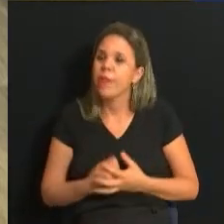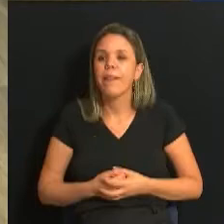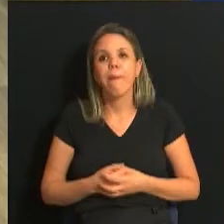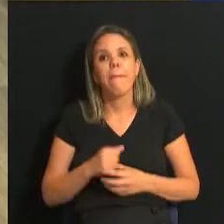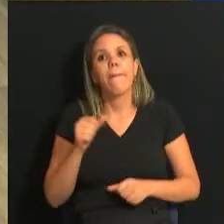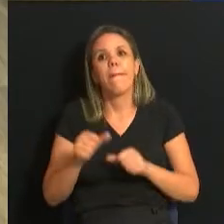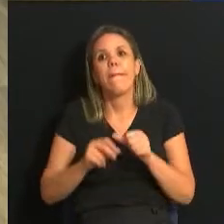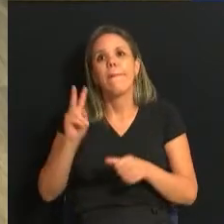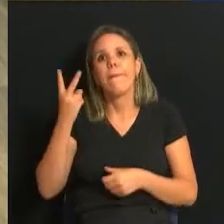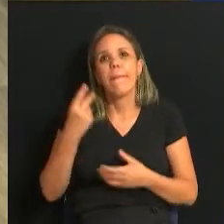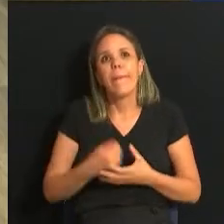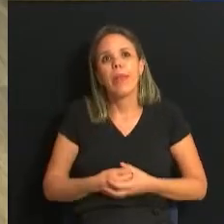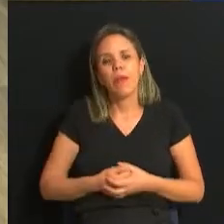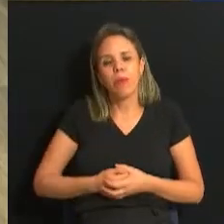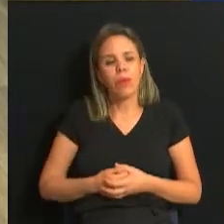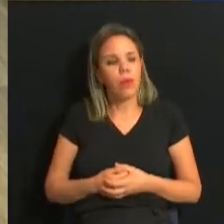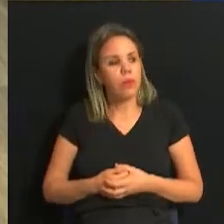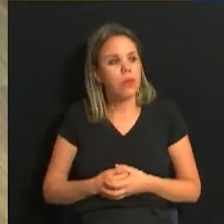mudar?